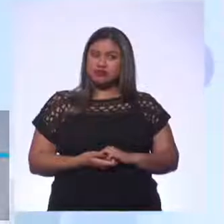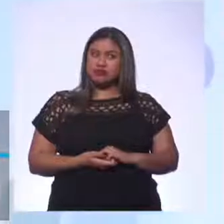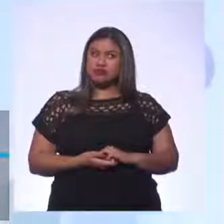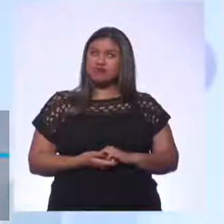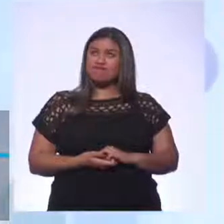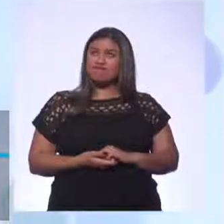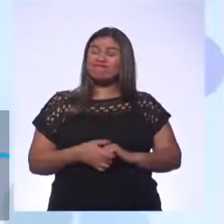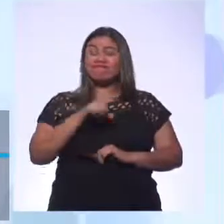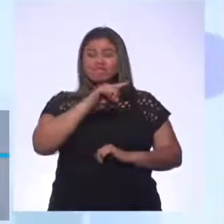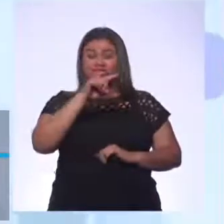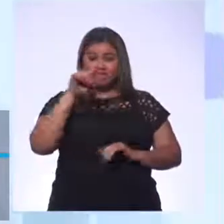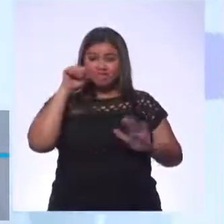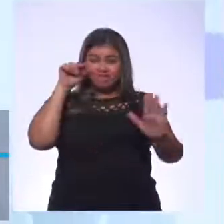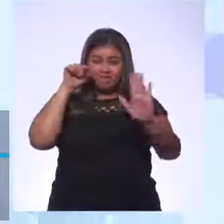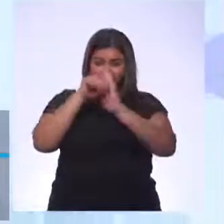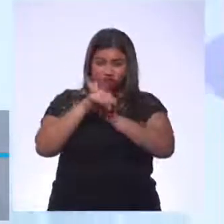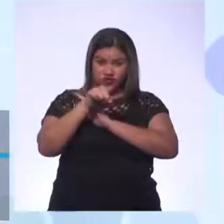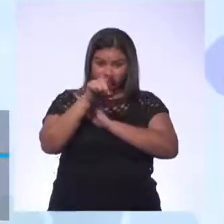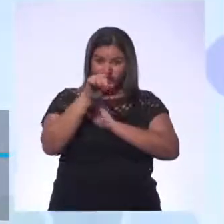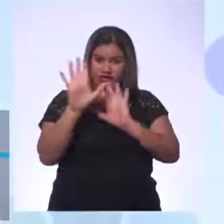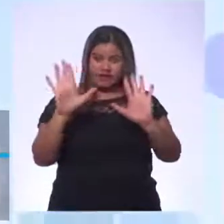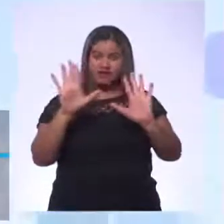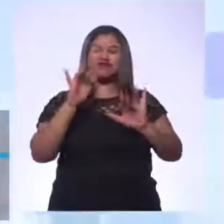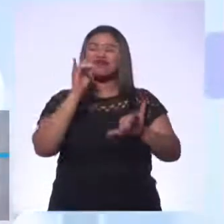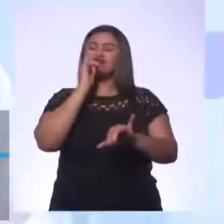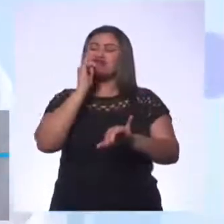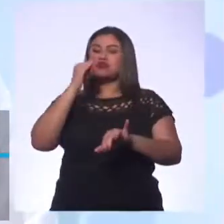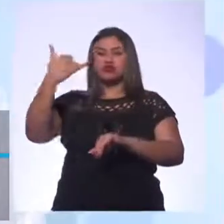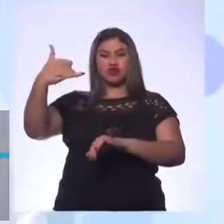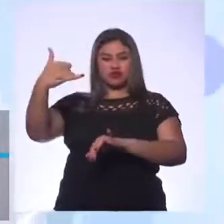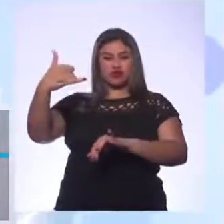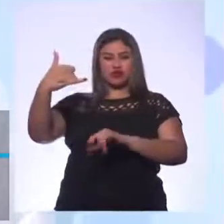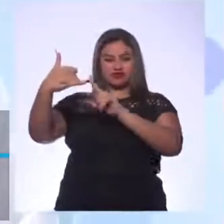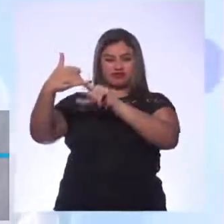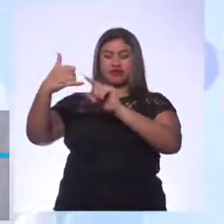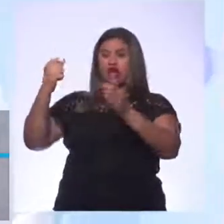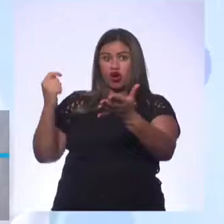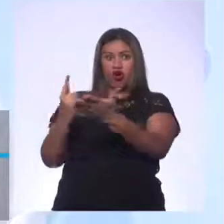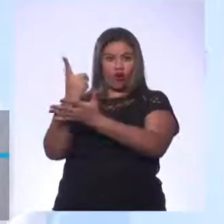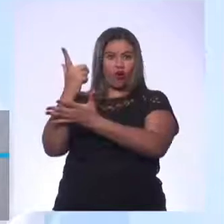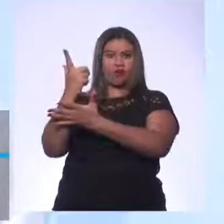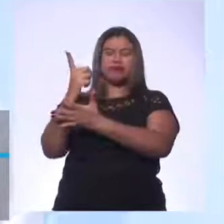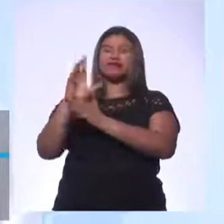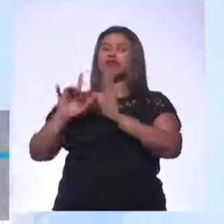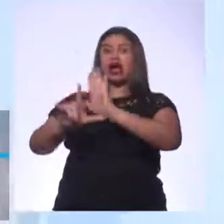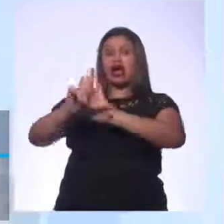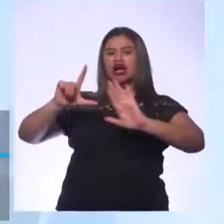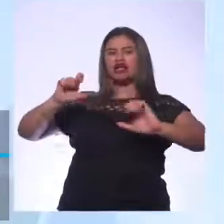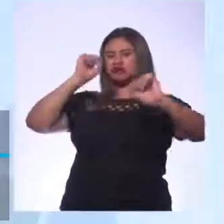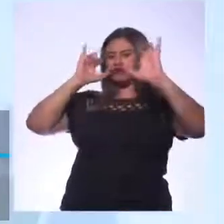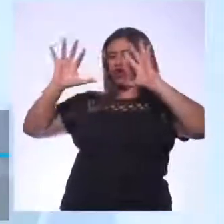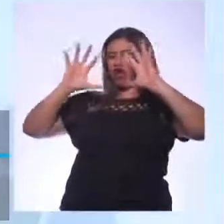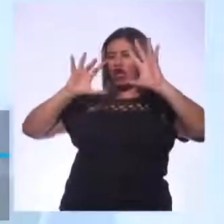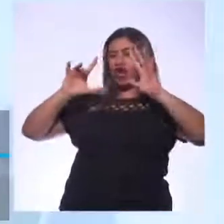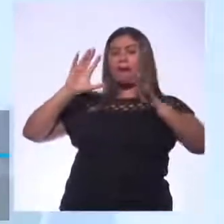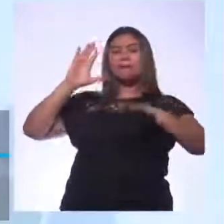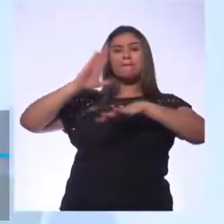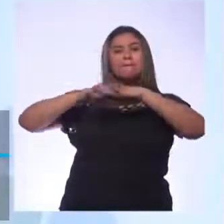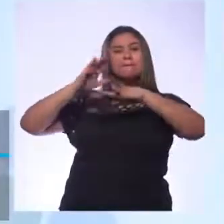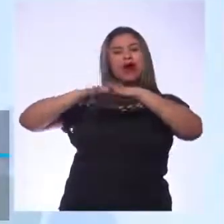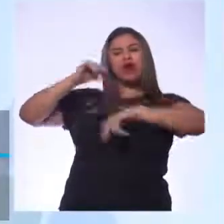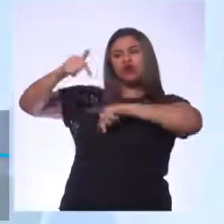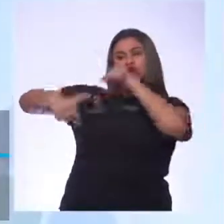Você se pergunta, por exemplo, você vai comprar esse mesmo celular aí. Você se pergunta, a mão de obra que fez esse